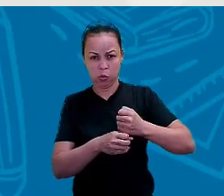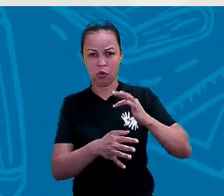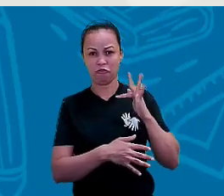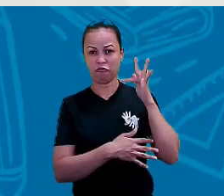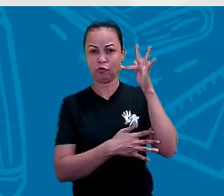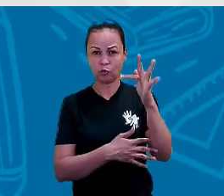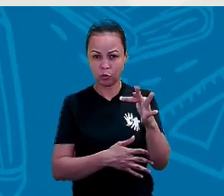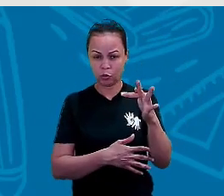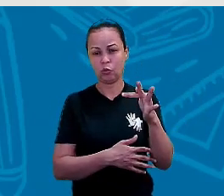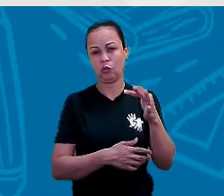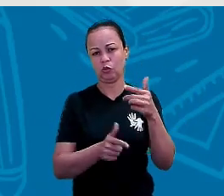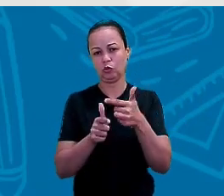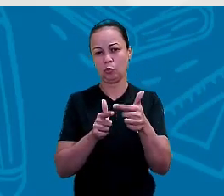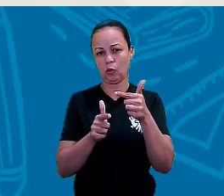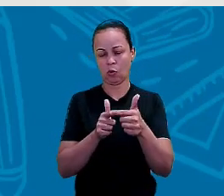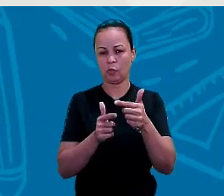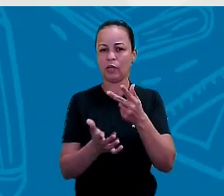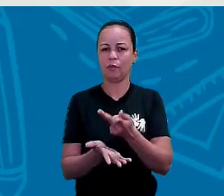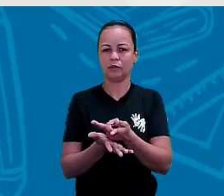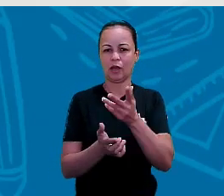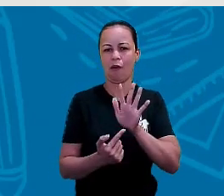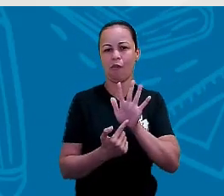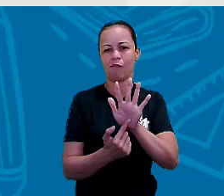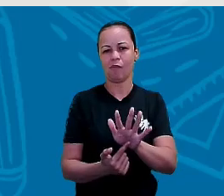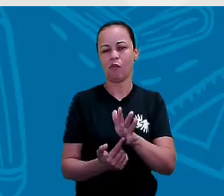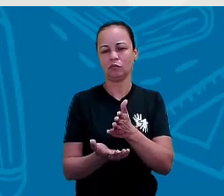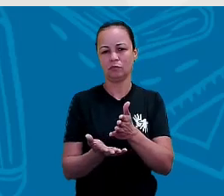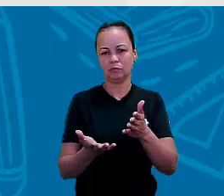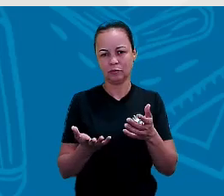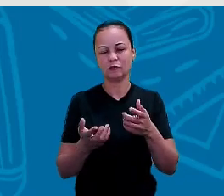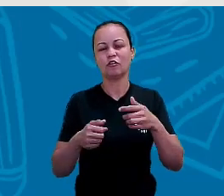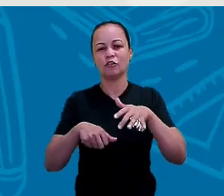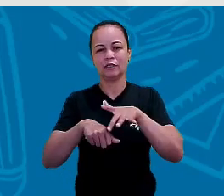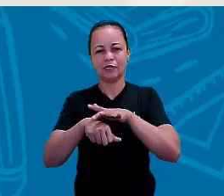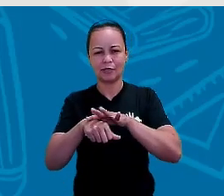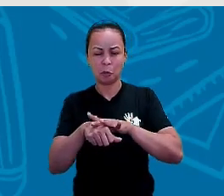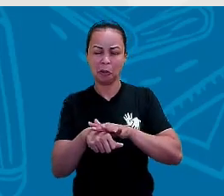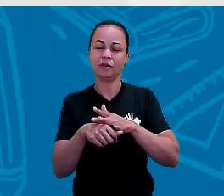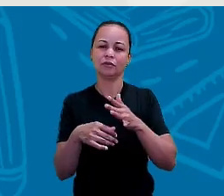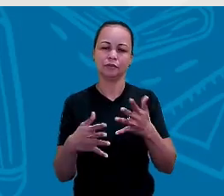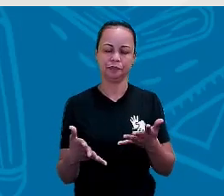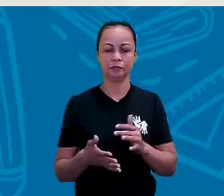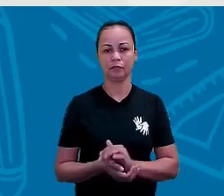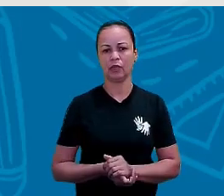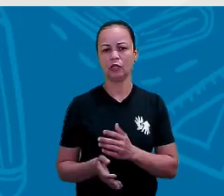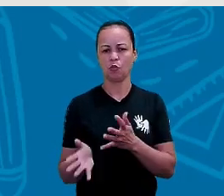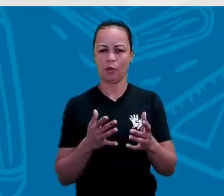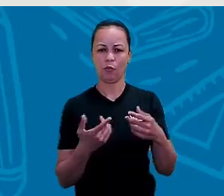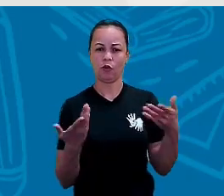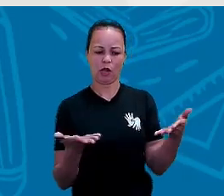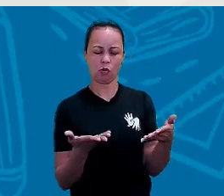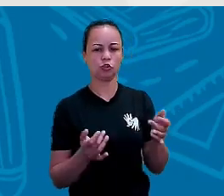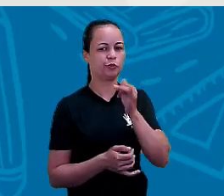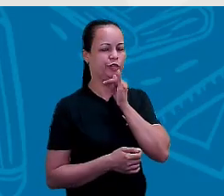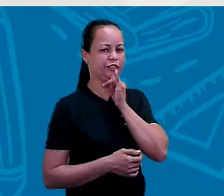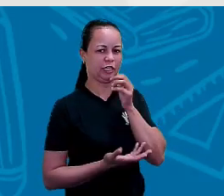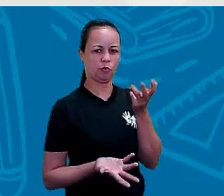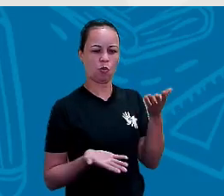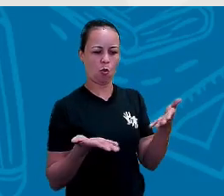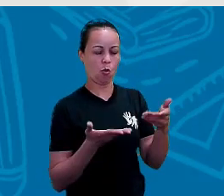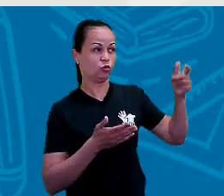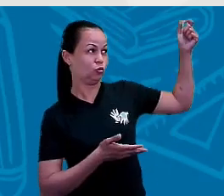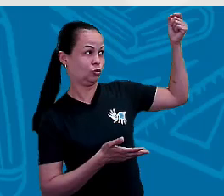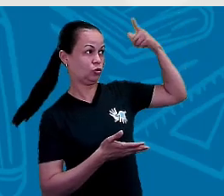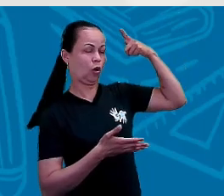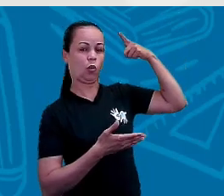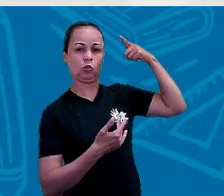eles vão começar a aparecer, tá certo? Não é porque você tomou sol hoje que amanhã você já vai apresentar